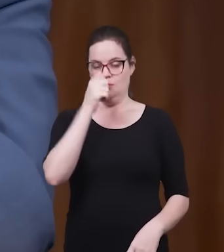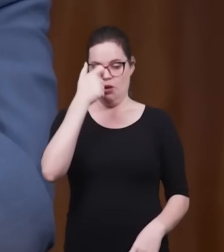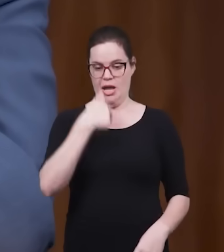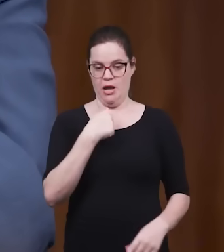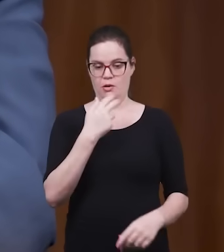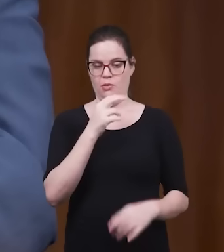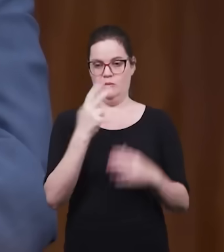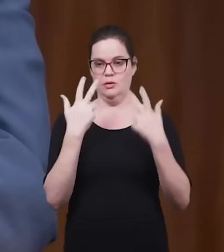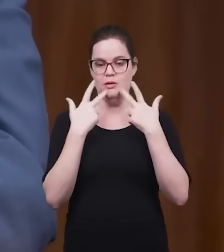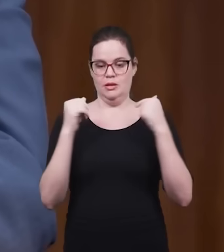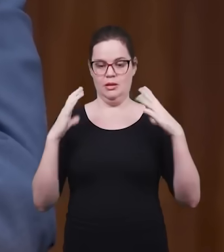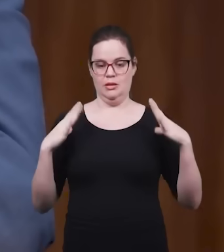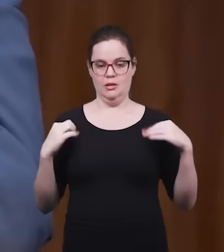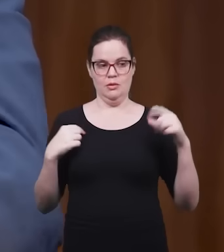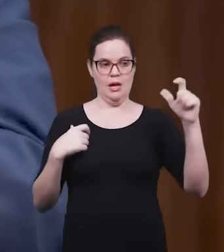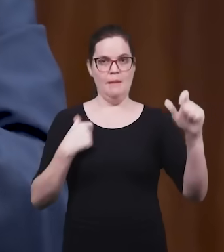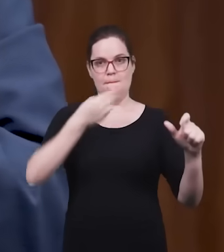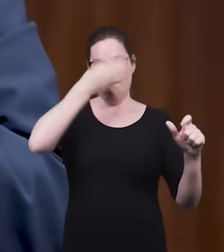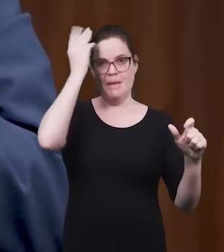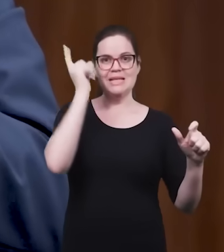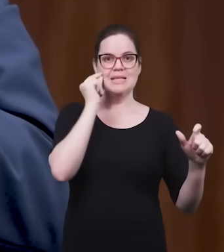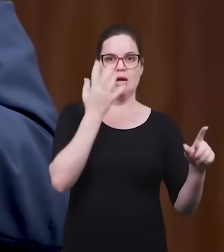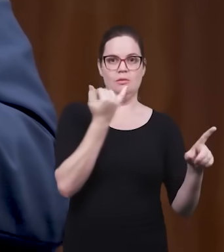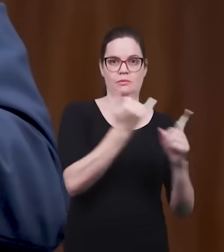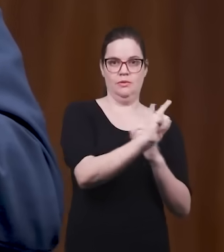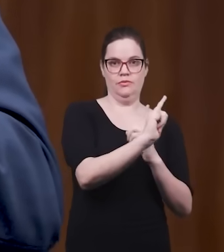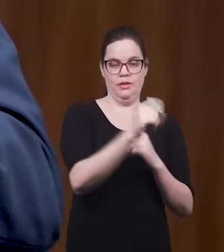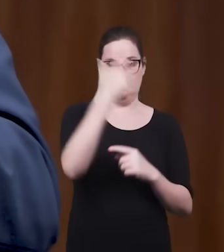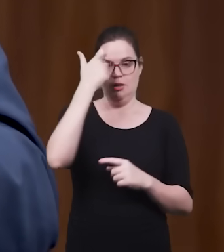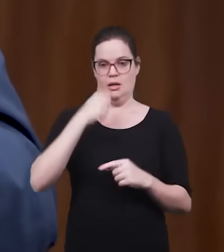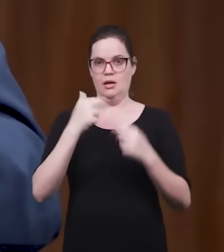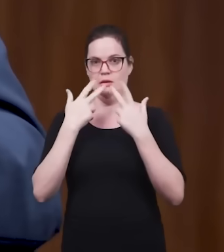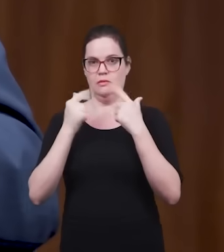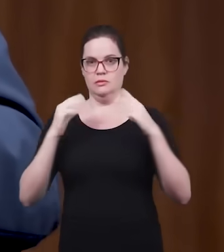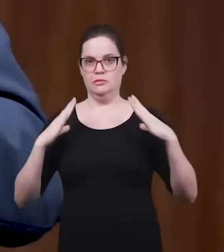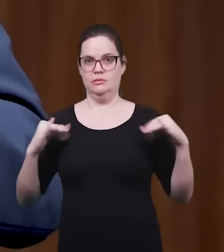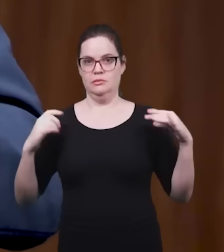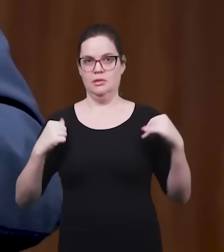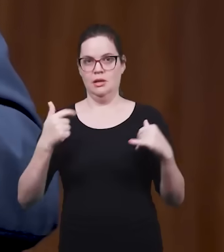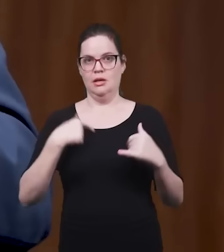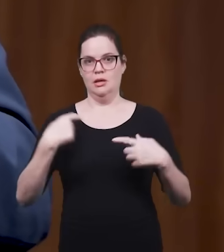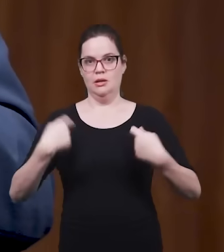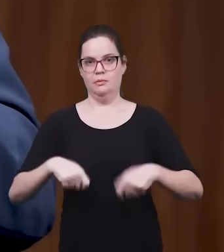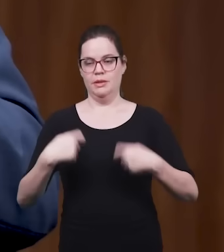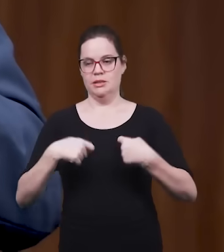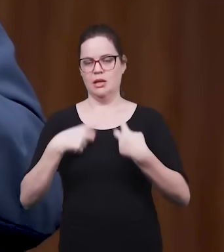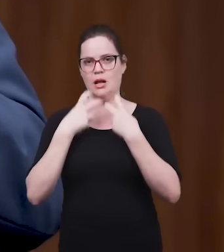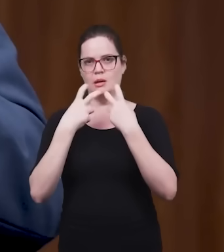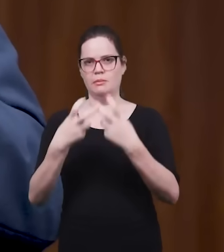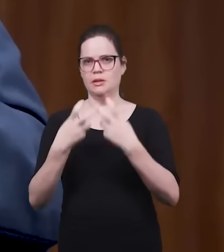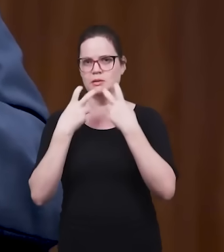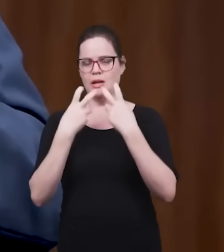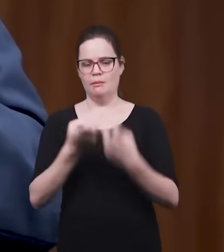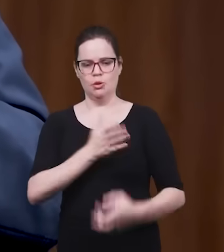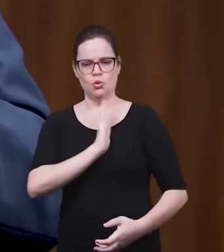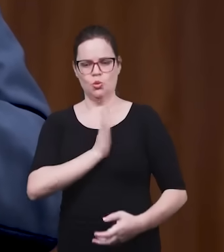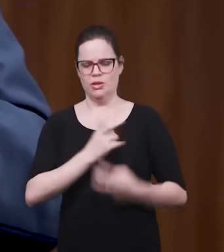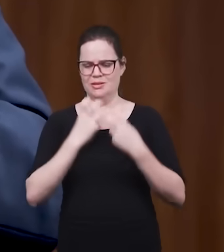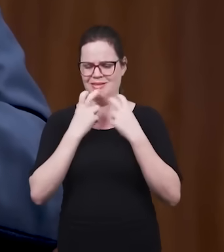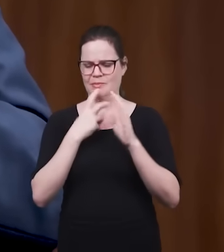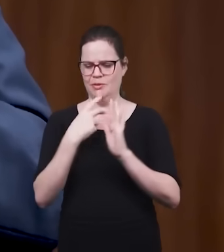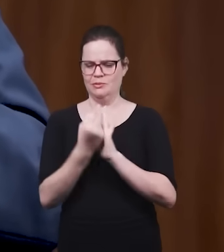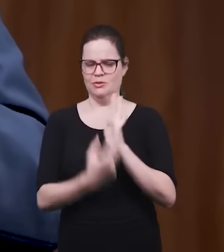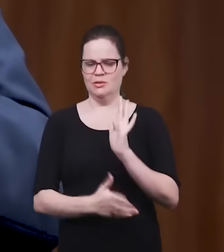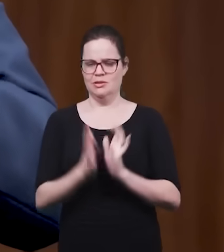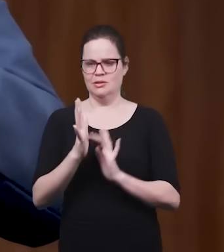falando em línguas, Marcelo está interpretando. Eu falando em línguas, eu tinha que estar em constante clamor no coração pelo sangue